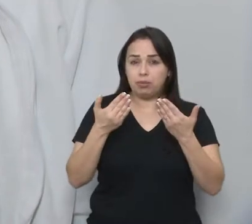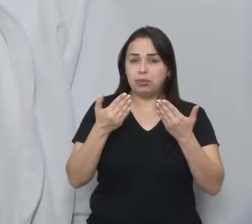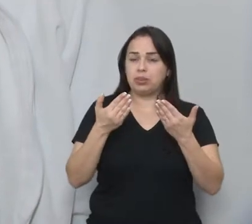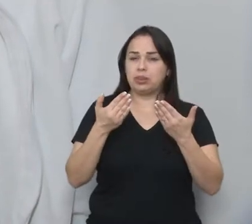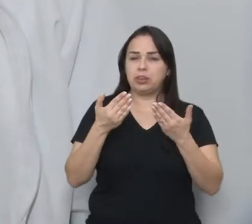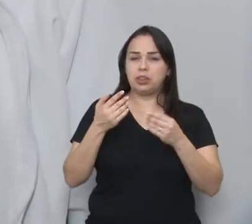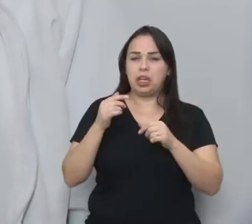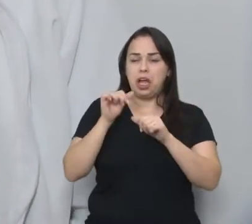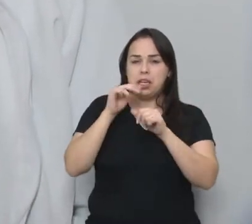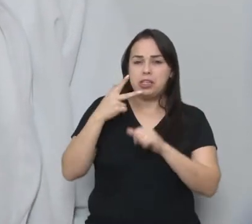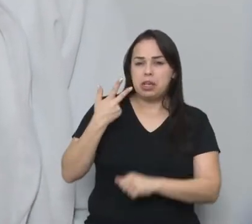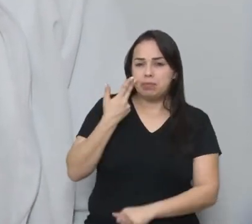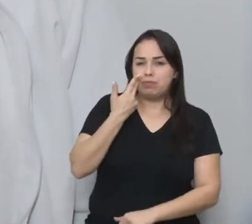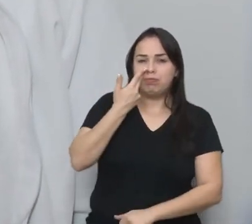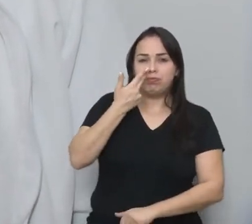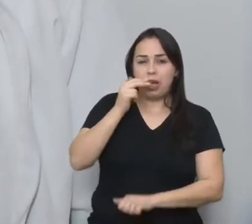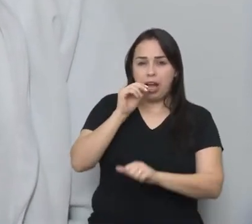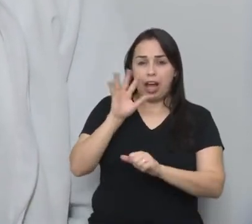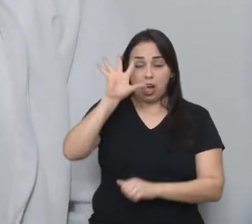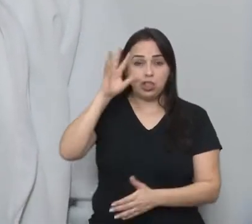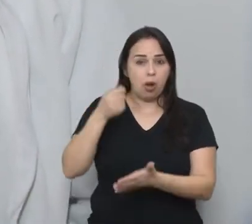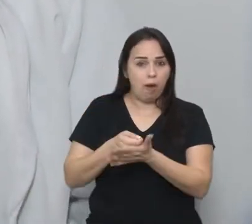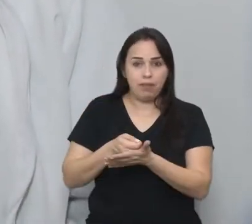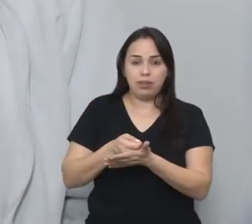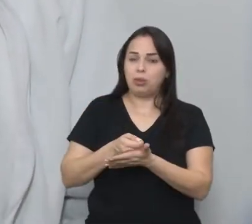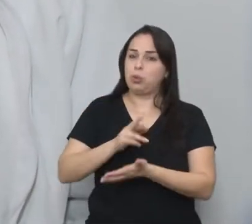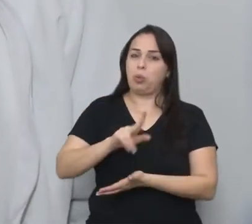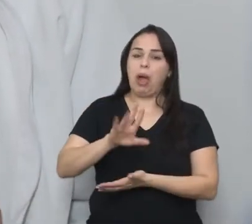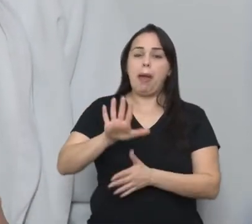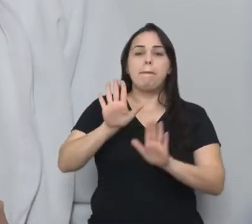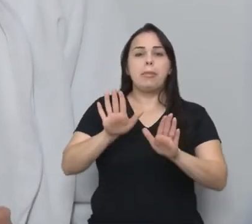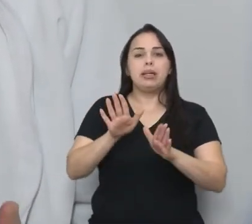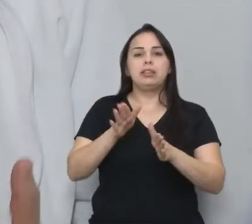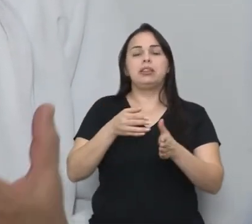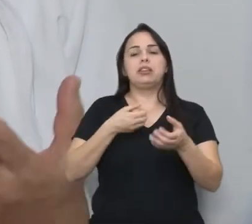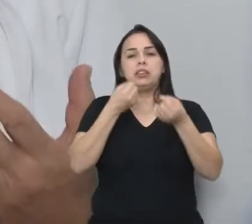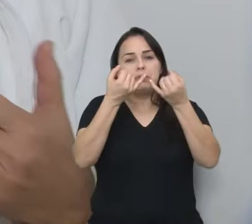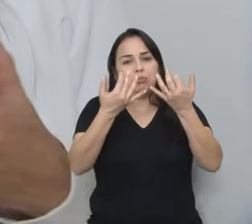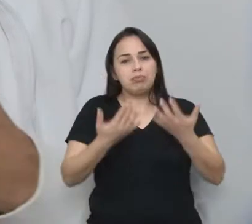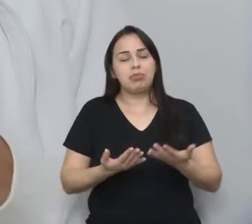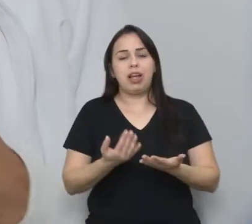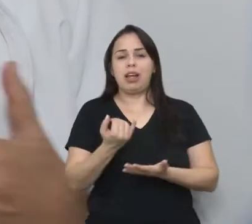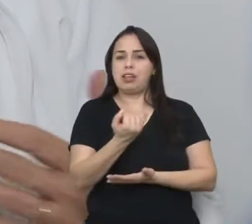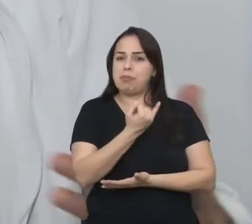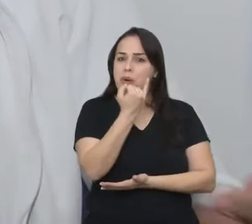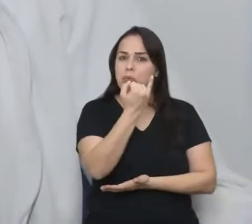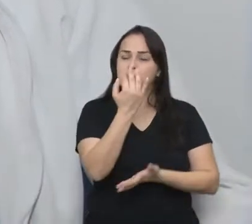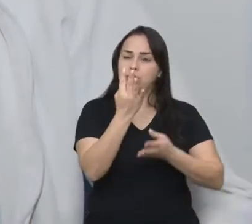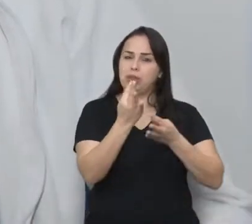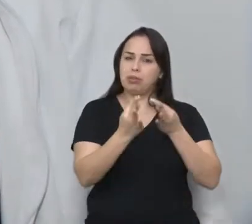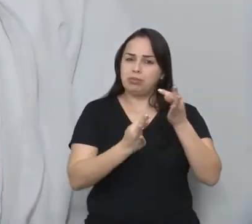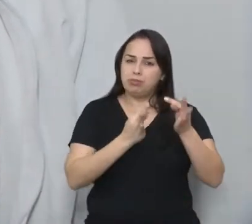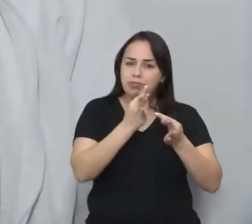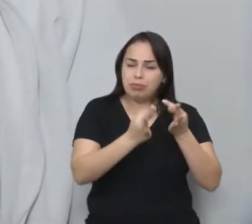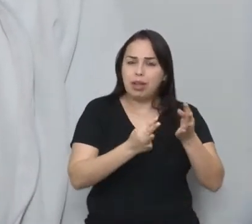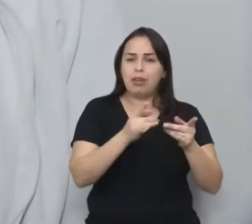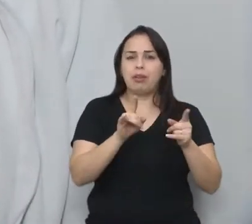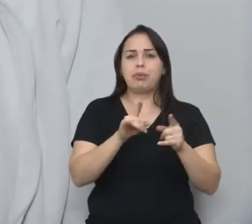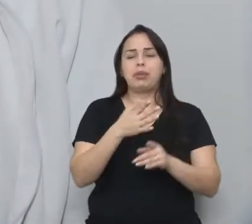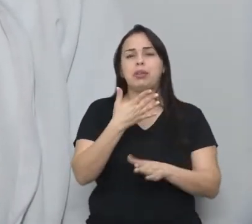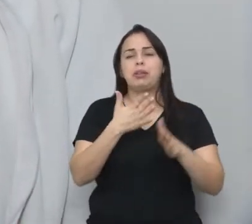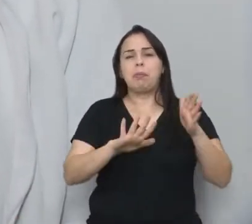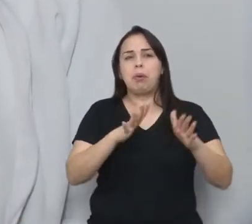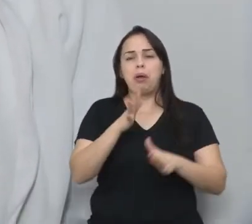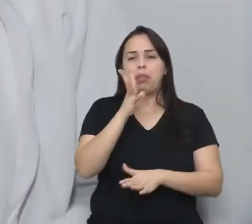com uma cirurgia, que é um tratamento. A gente tem que explicar a importância de se fazer esse tratamento, que é longo, que dura em média